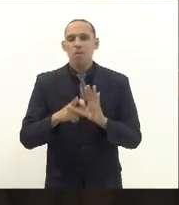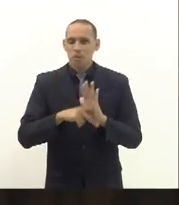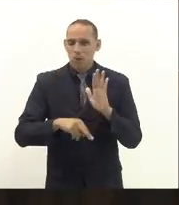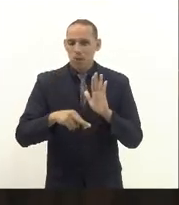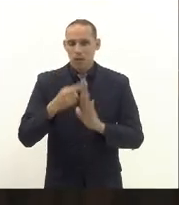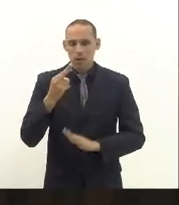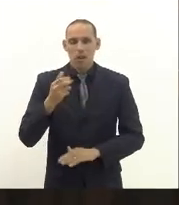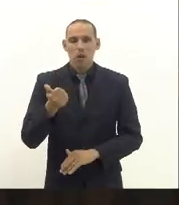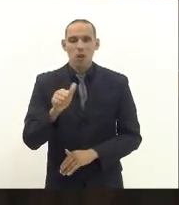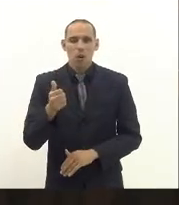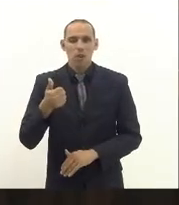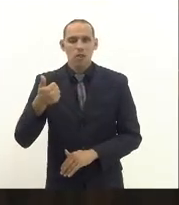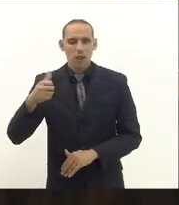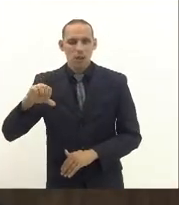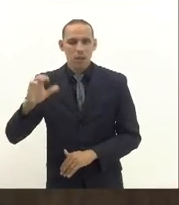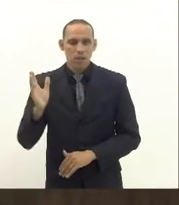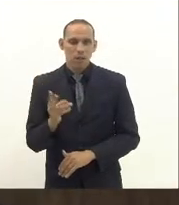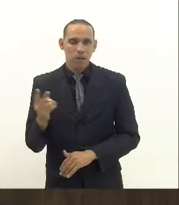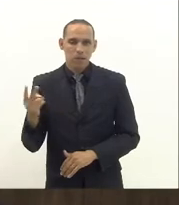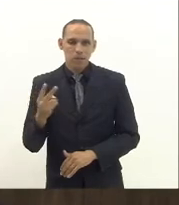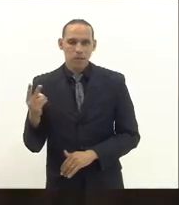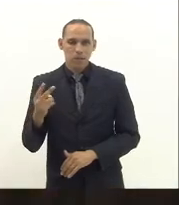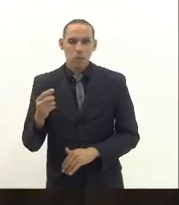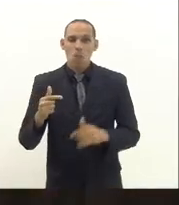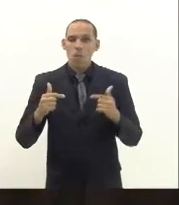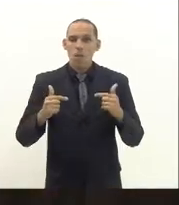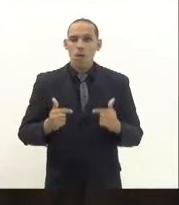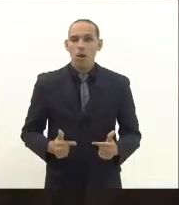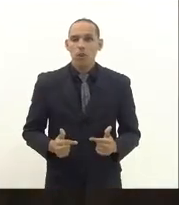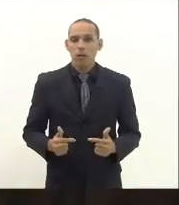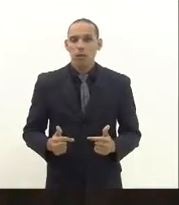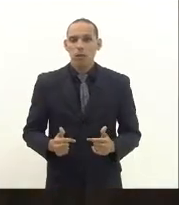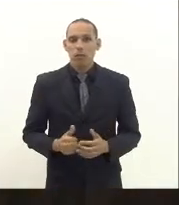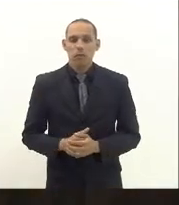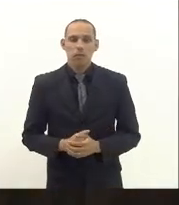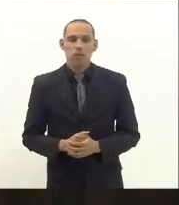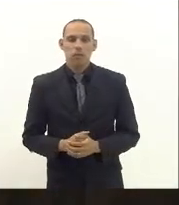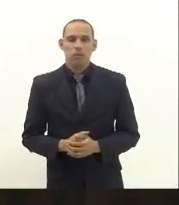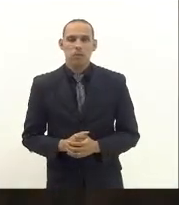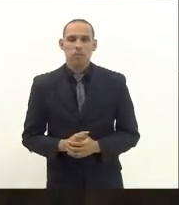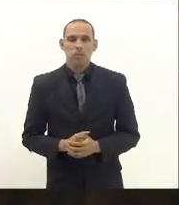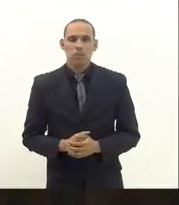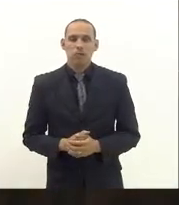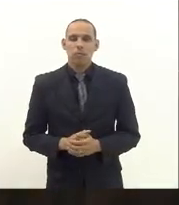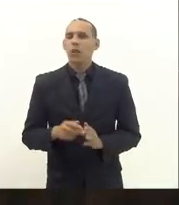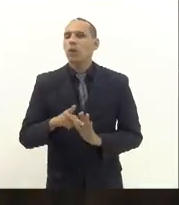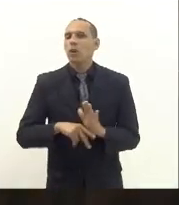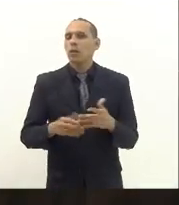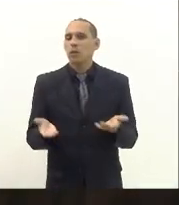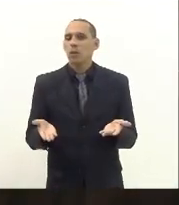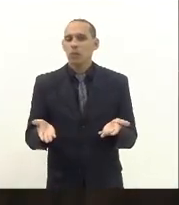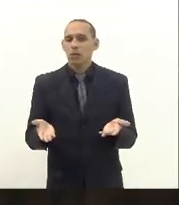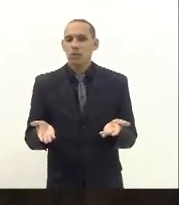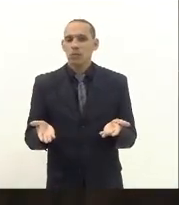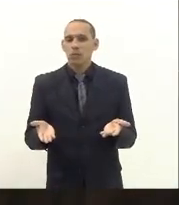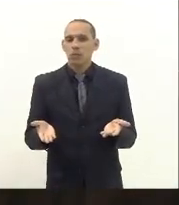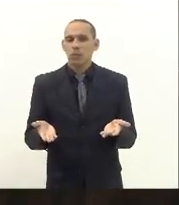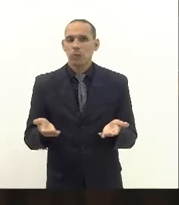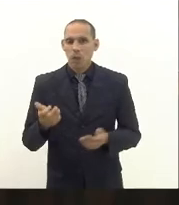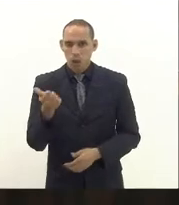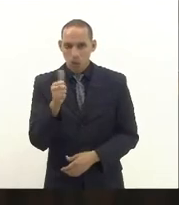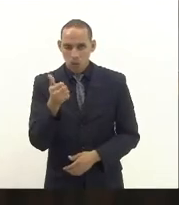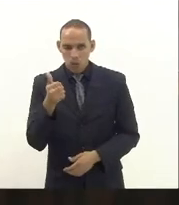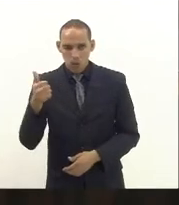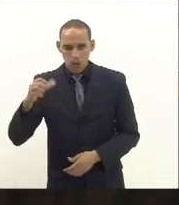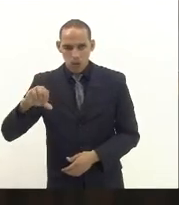1119 de 22 extensão Qual o projeto é o